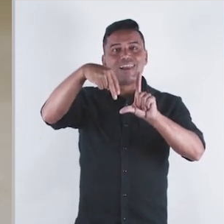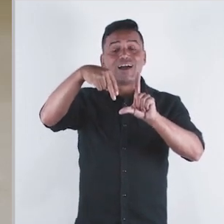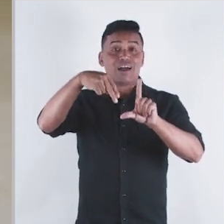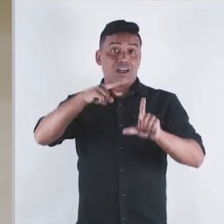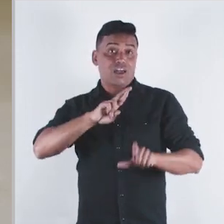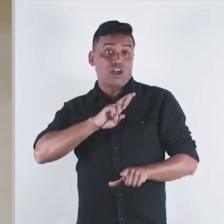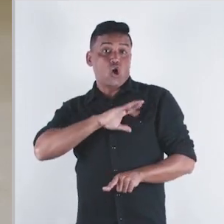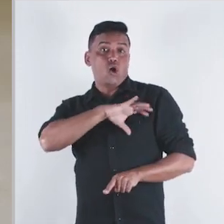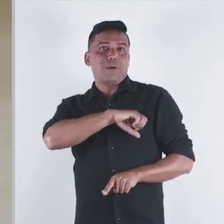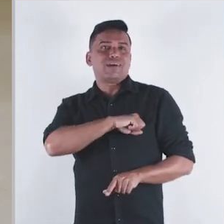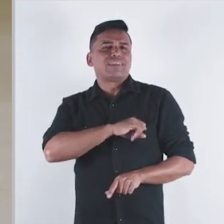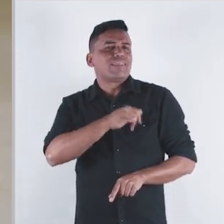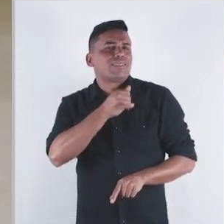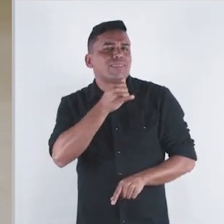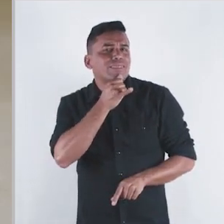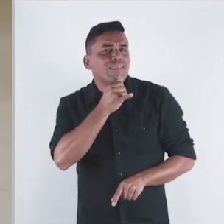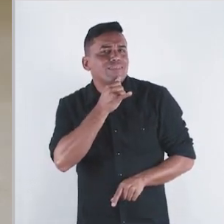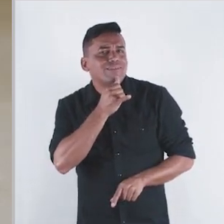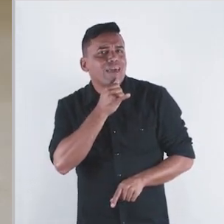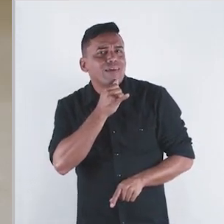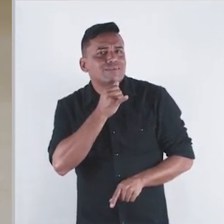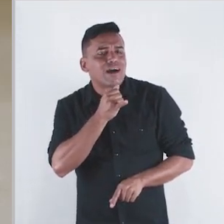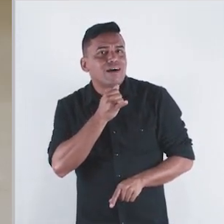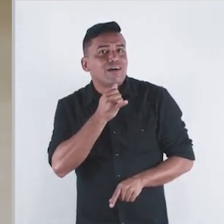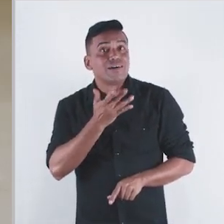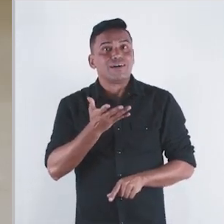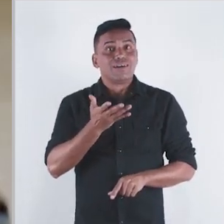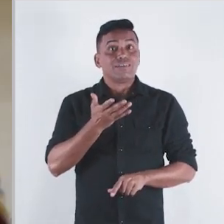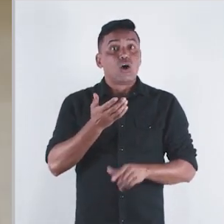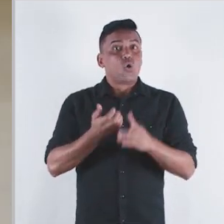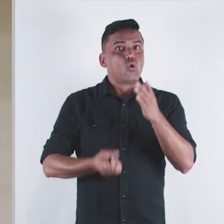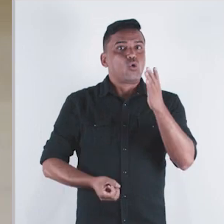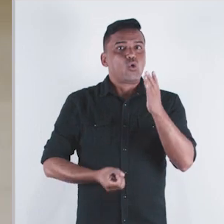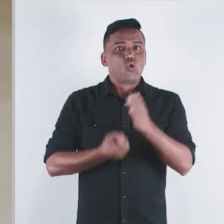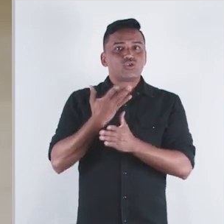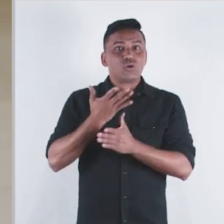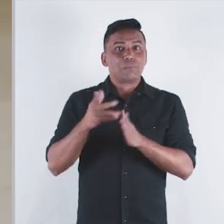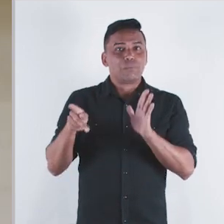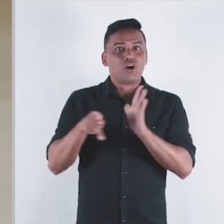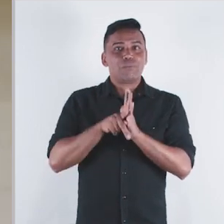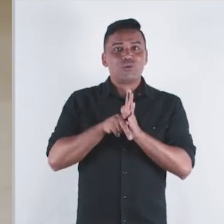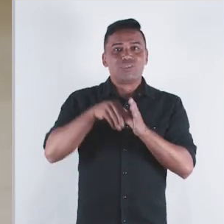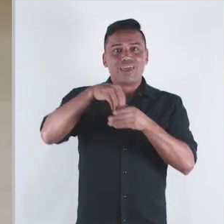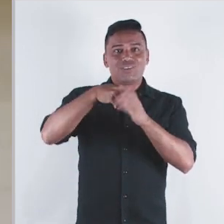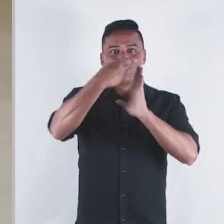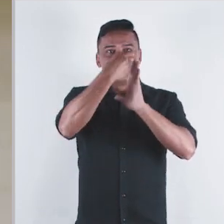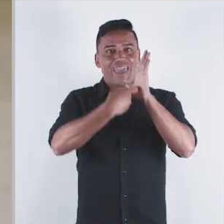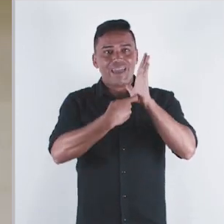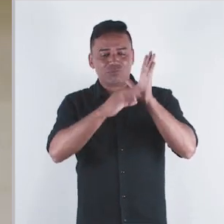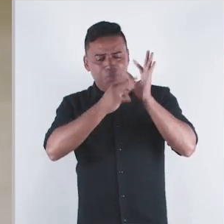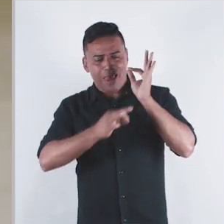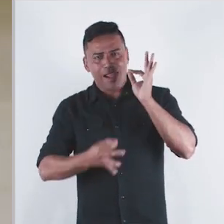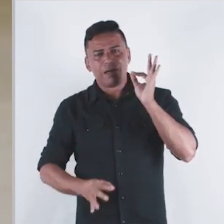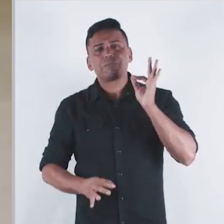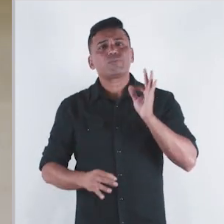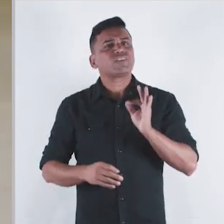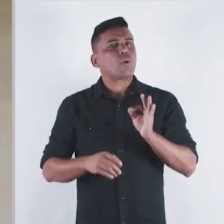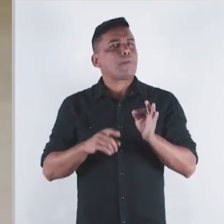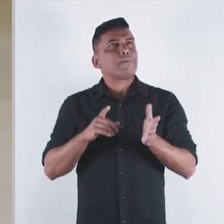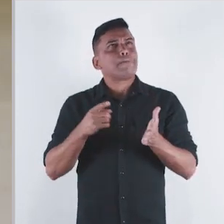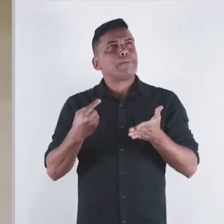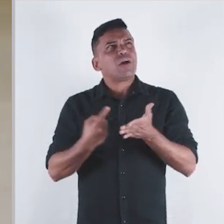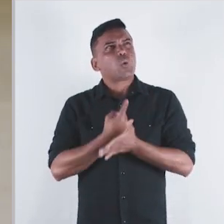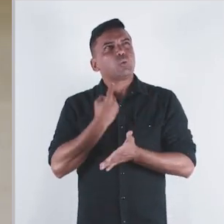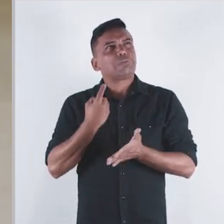Tristeza, né? Que se constrói a partir do hipertexto. E aí a gente sempre fica se perguntando,